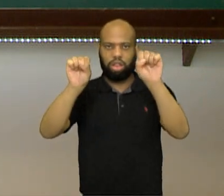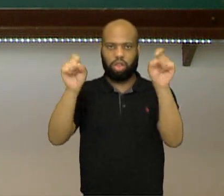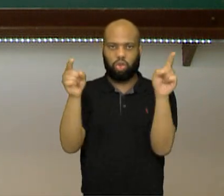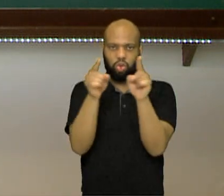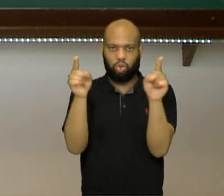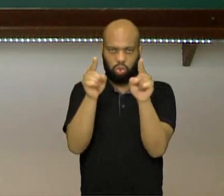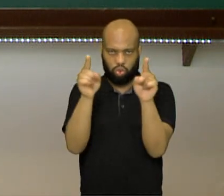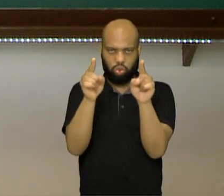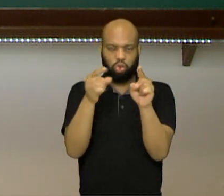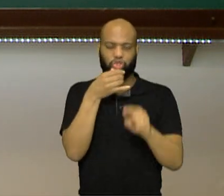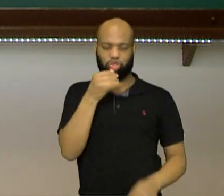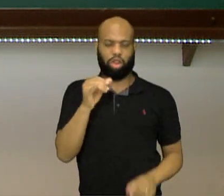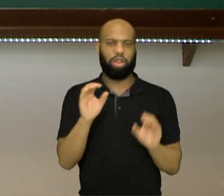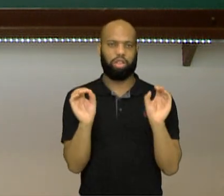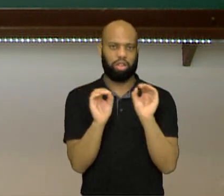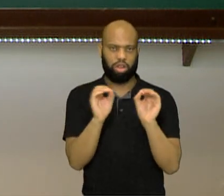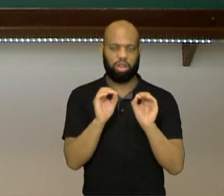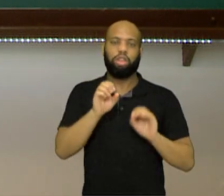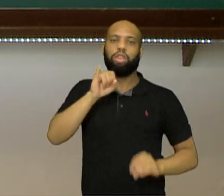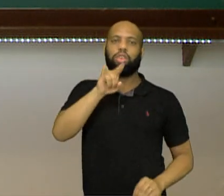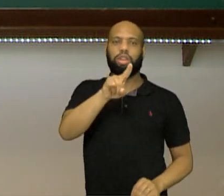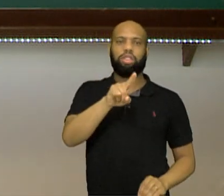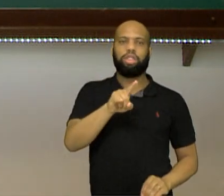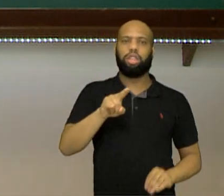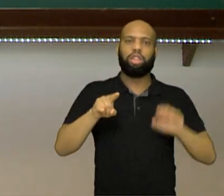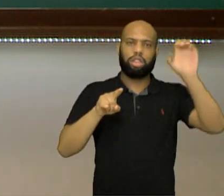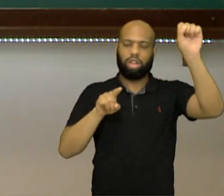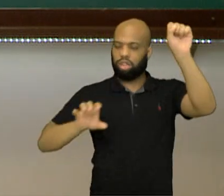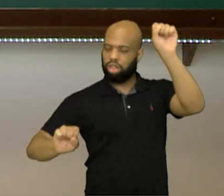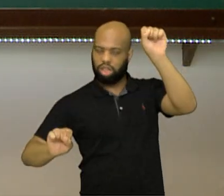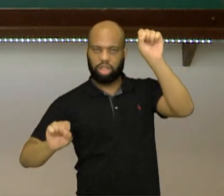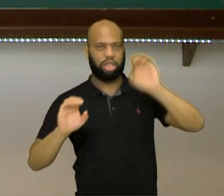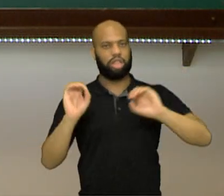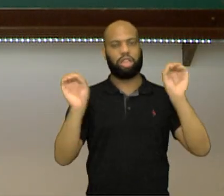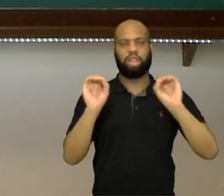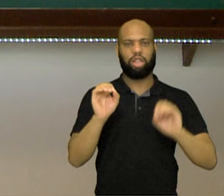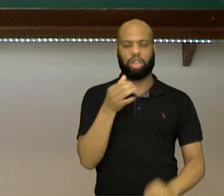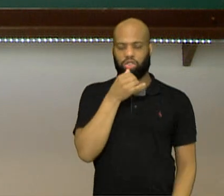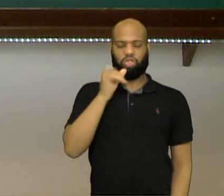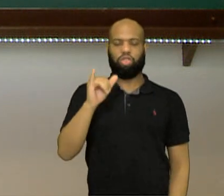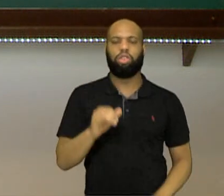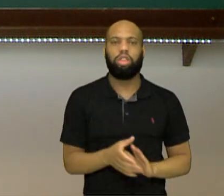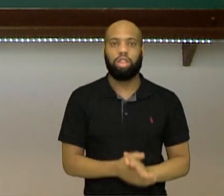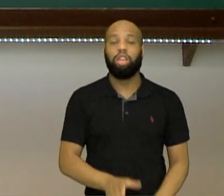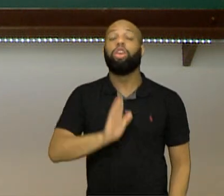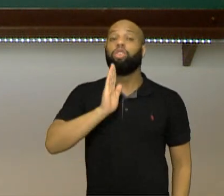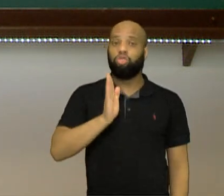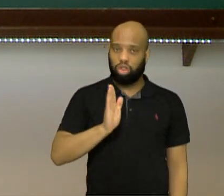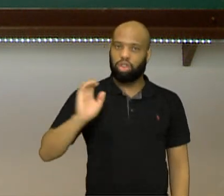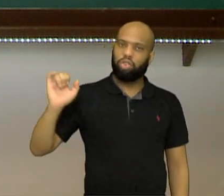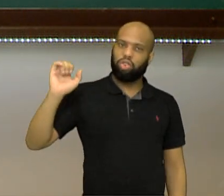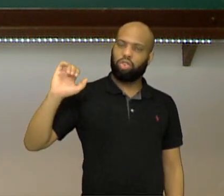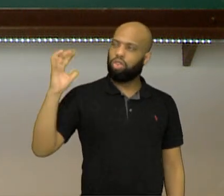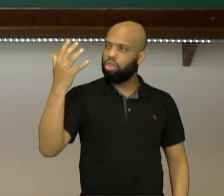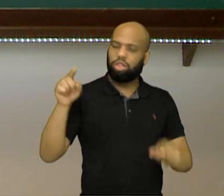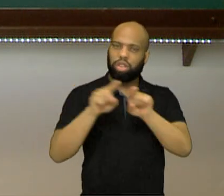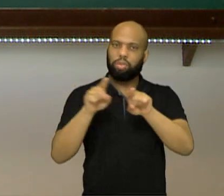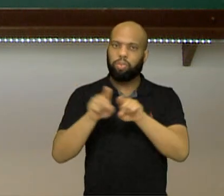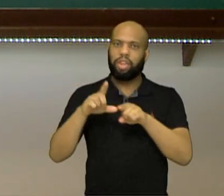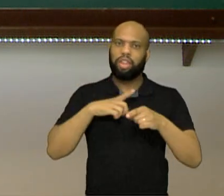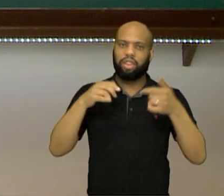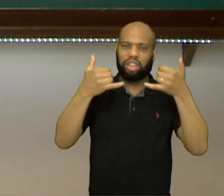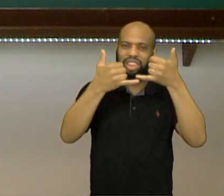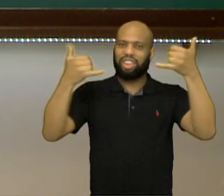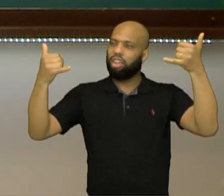levaria um choque. Então, desde que você não encoste em outro cabo, você não vai levar um choque. Já teve casos de avião que pendura em cabo e ninguém